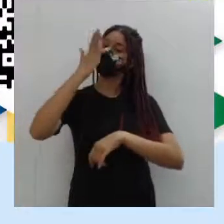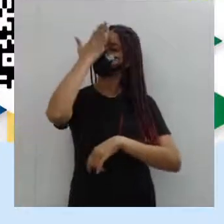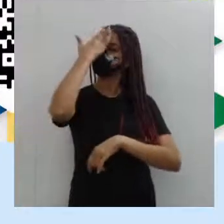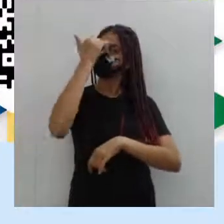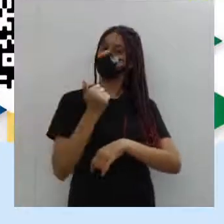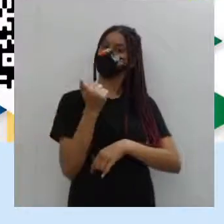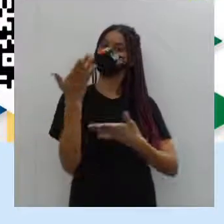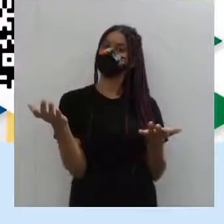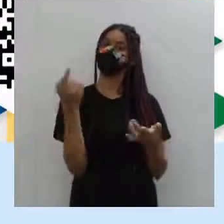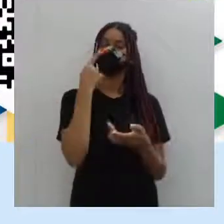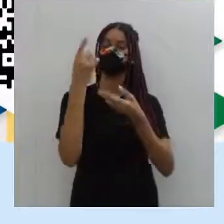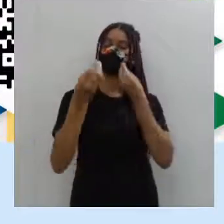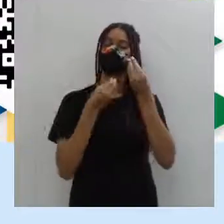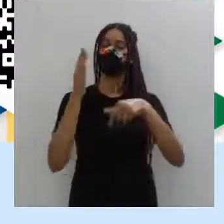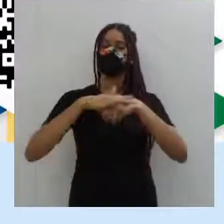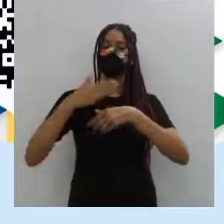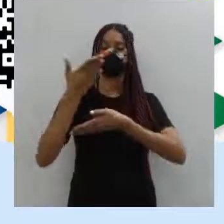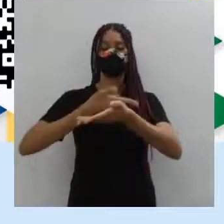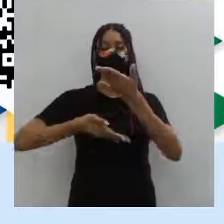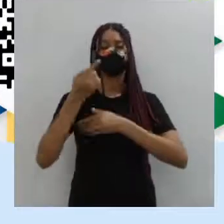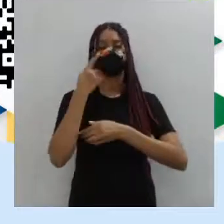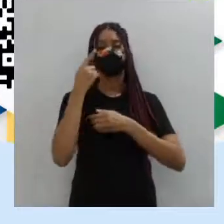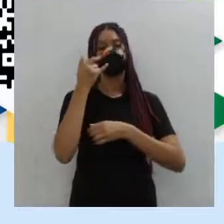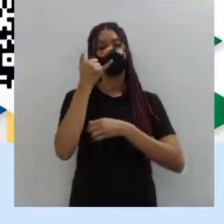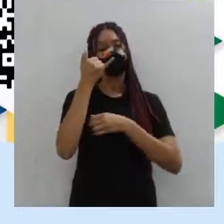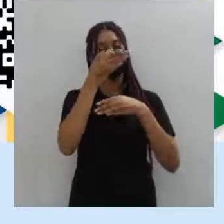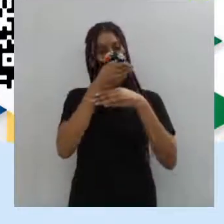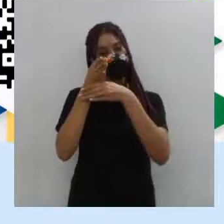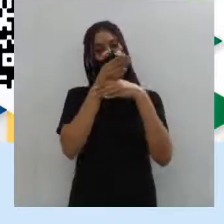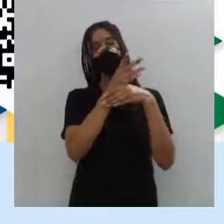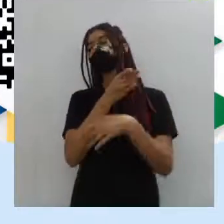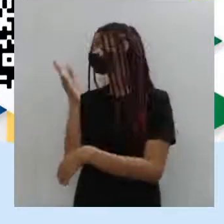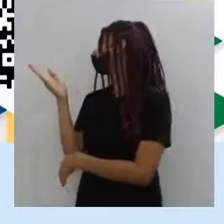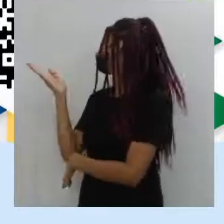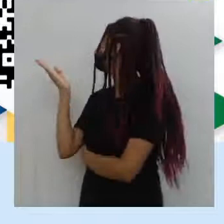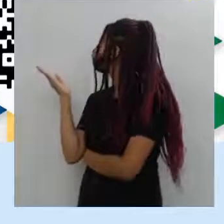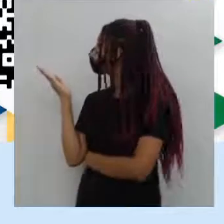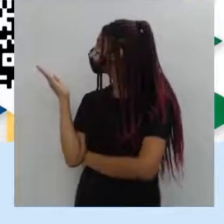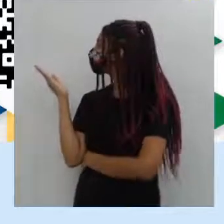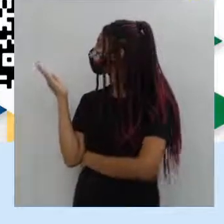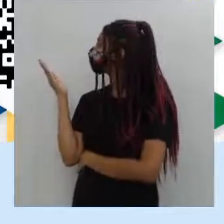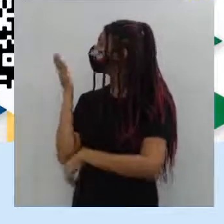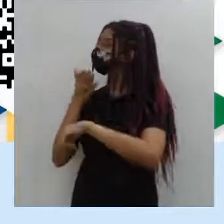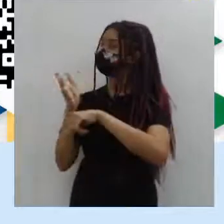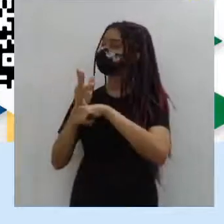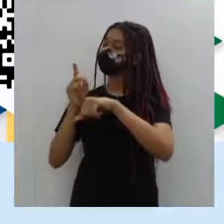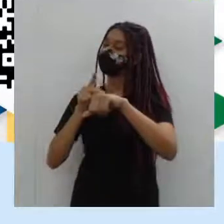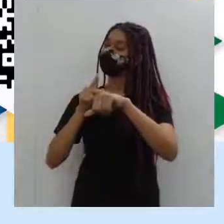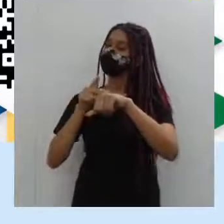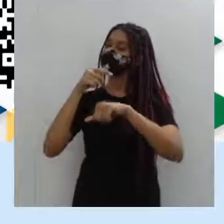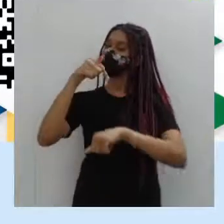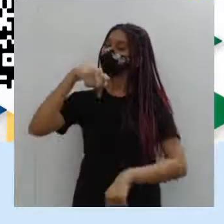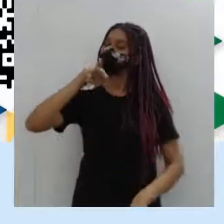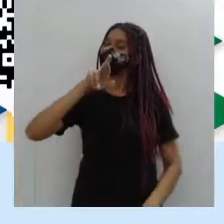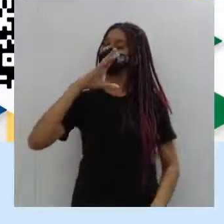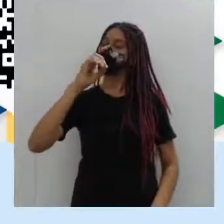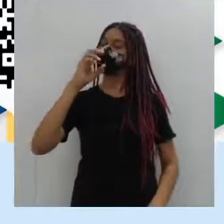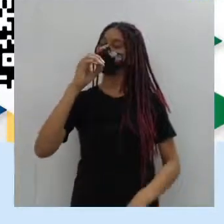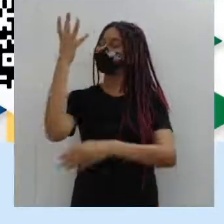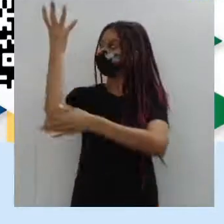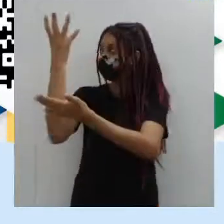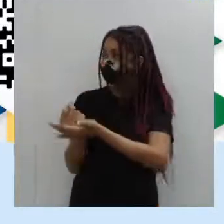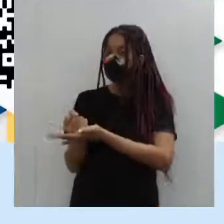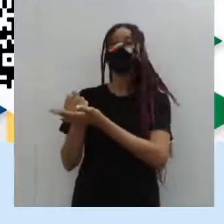extremos? Quer saber mais dessa relação? Aponta a câmera do teu celular para esse QR Code aí e baixa o material para você